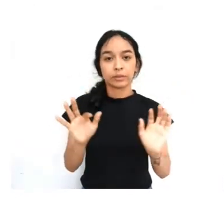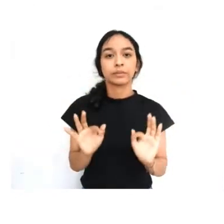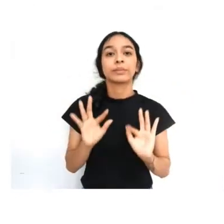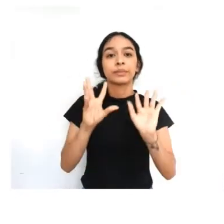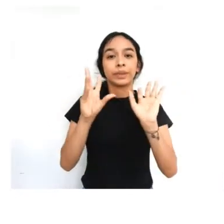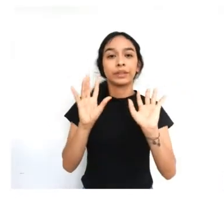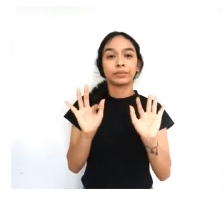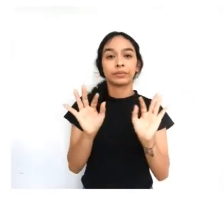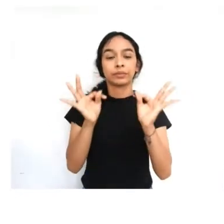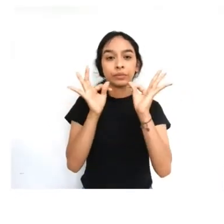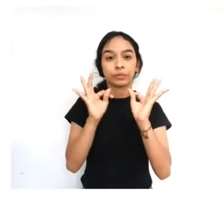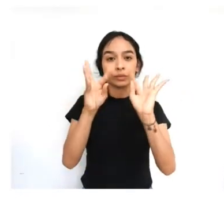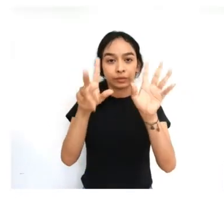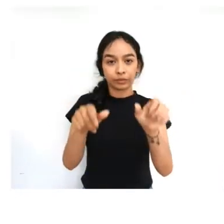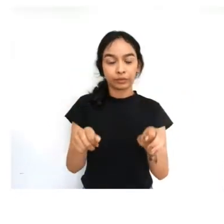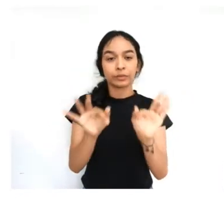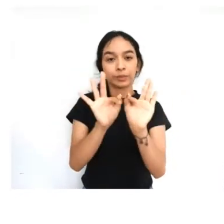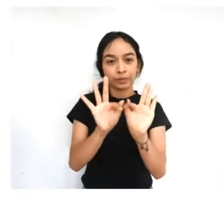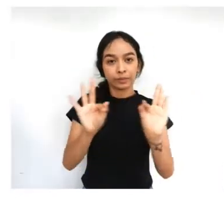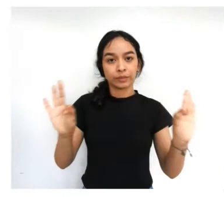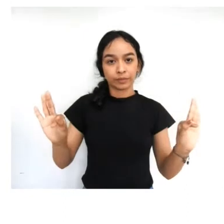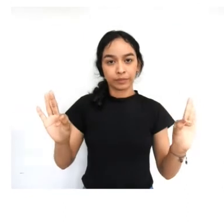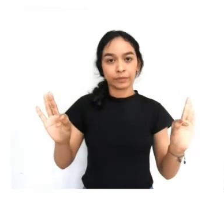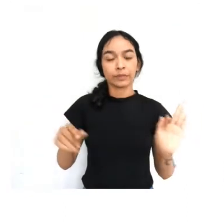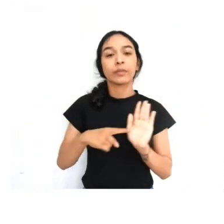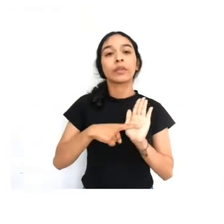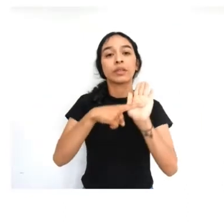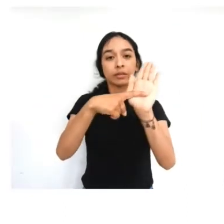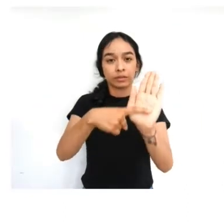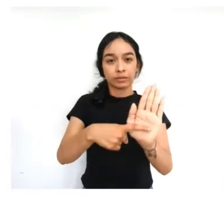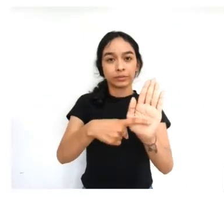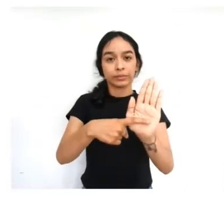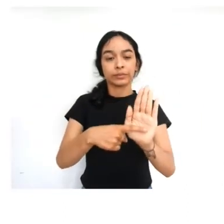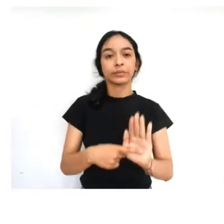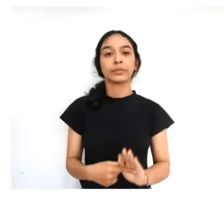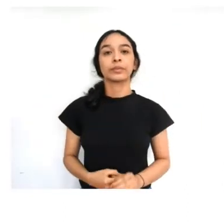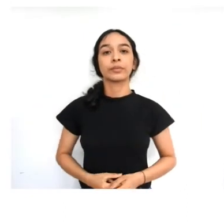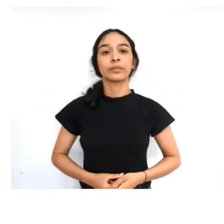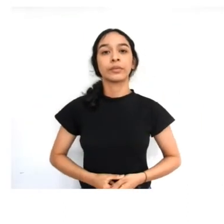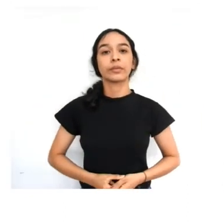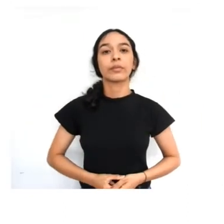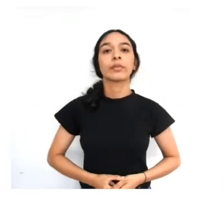que determina que ela é o sujeito da oração.